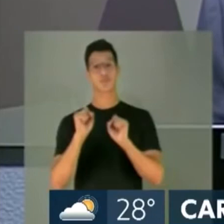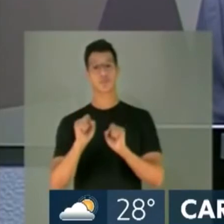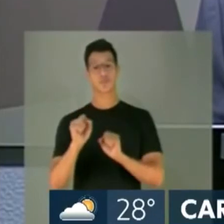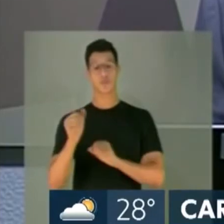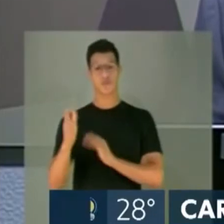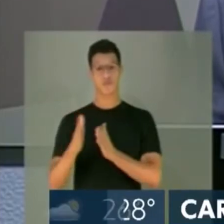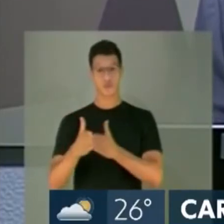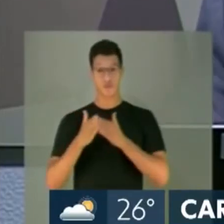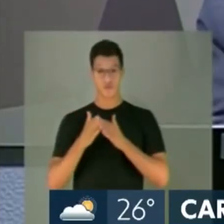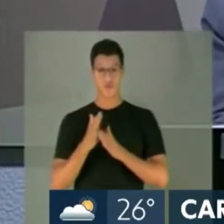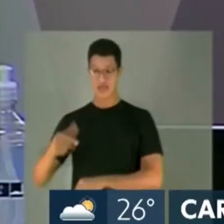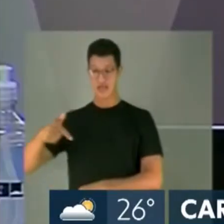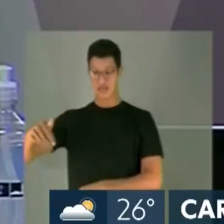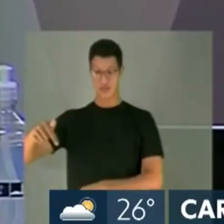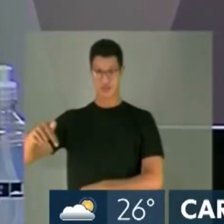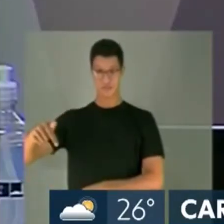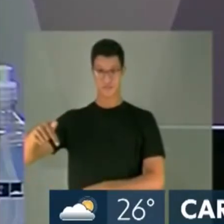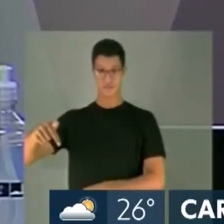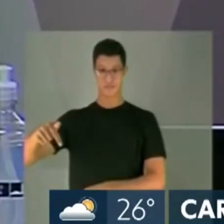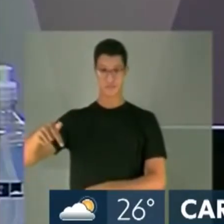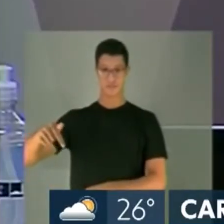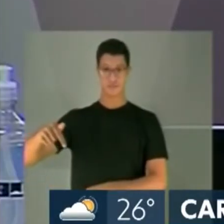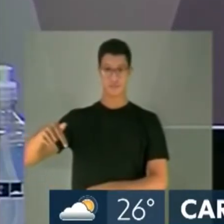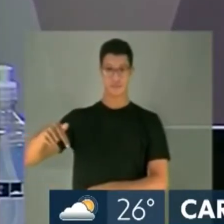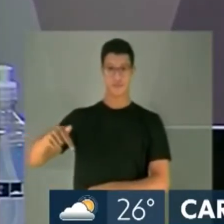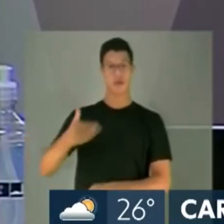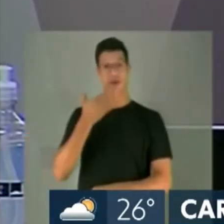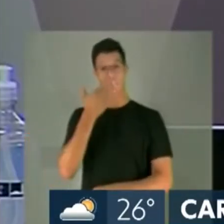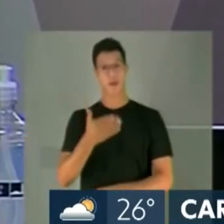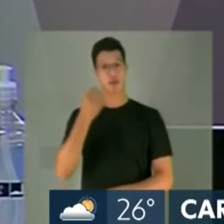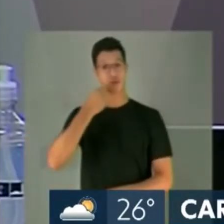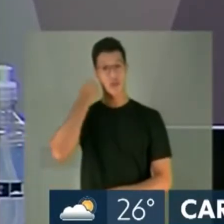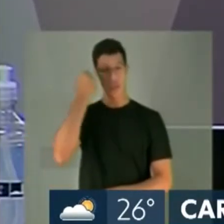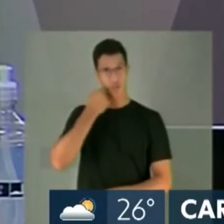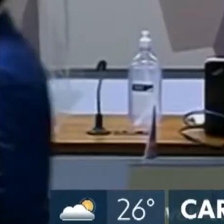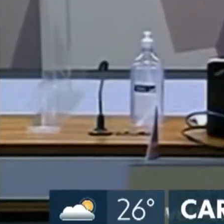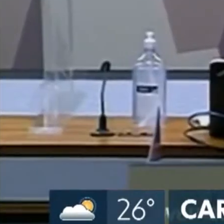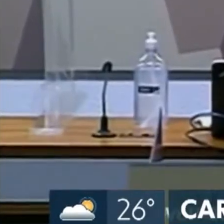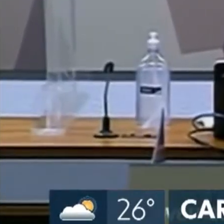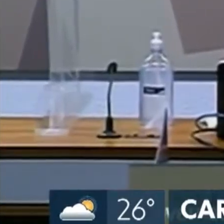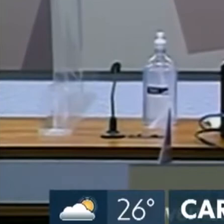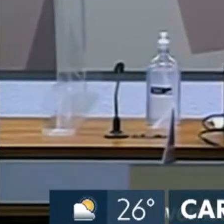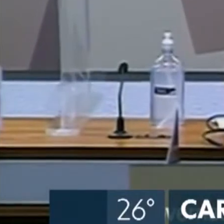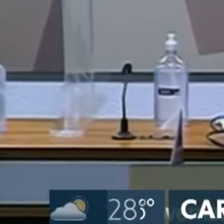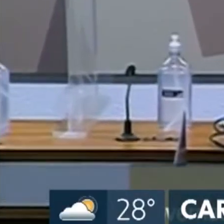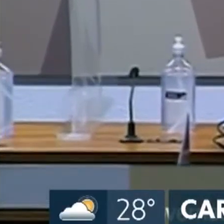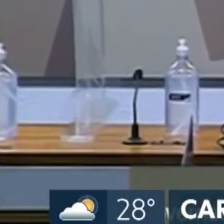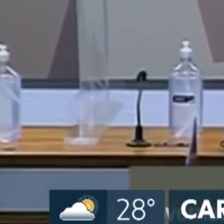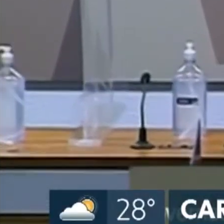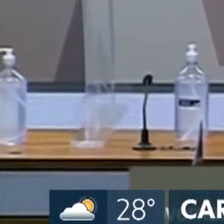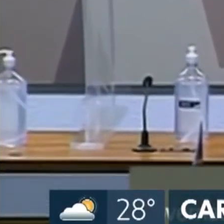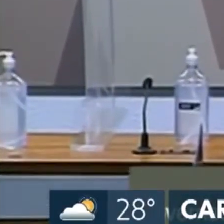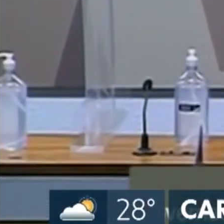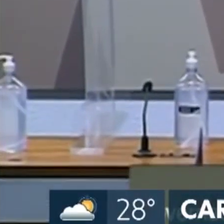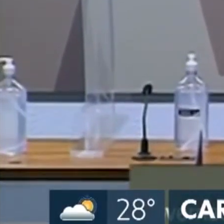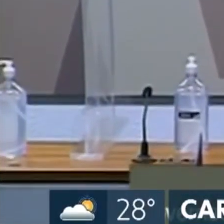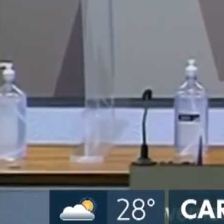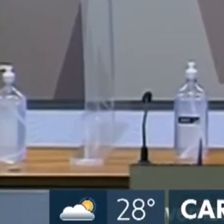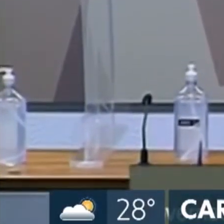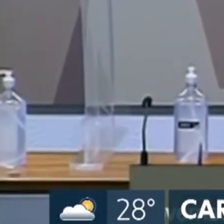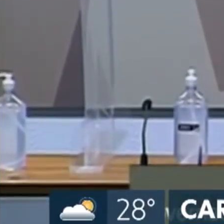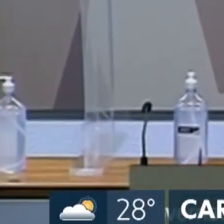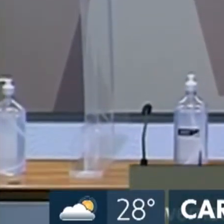secretário de Ciência e Tecnologia do Ministério da Saúde Mas acabou não assumindo depois de uma polêmica com governadores